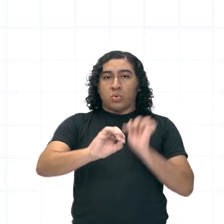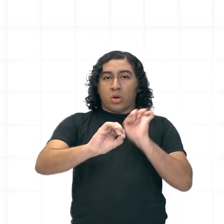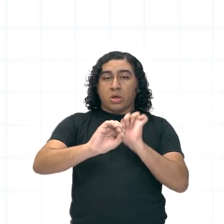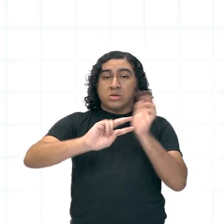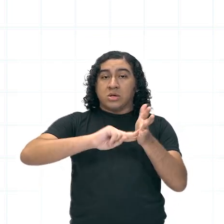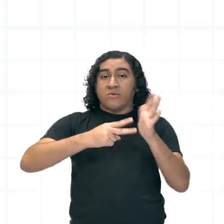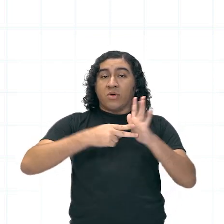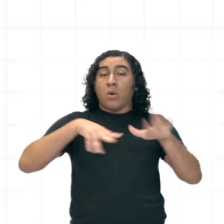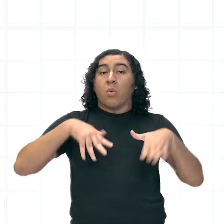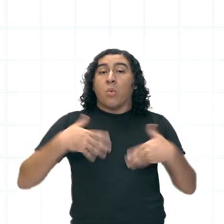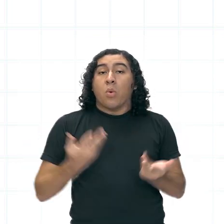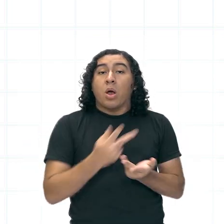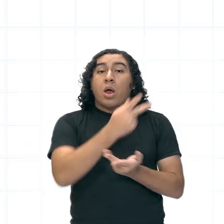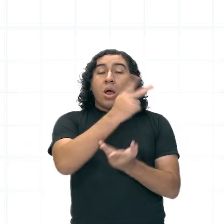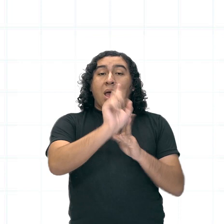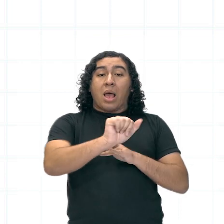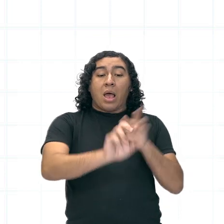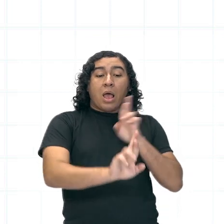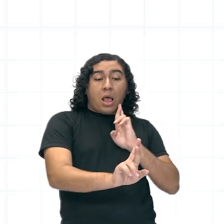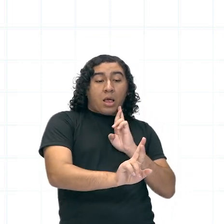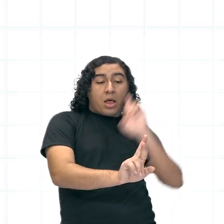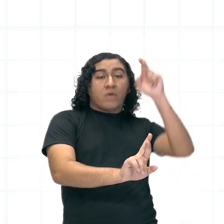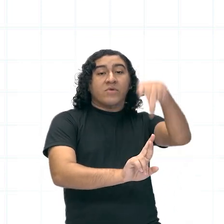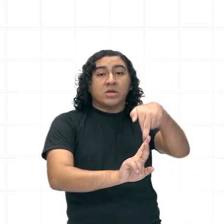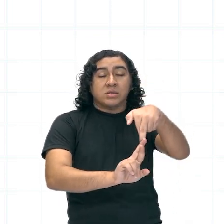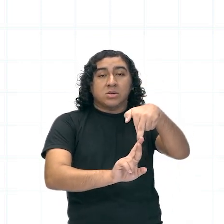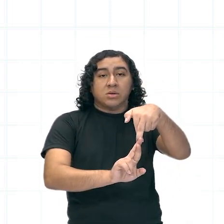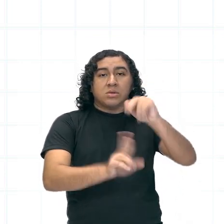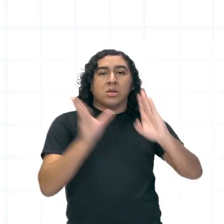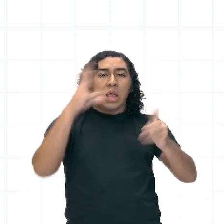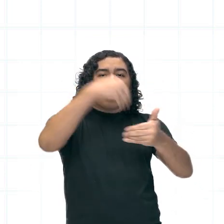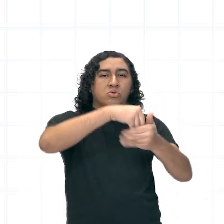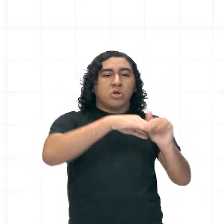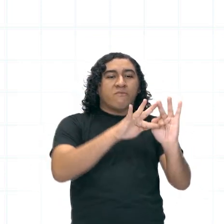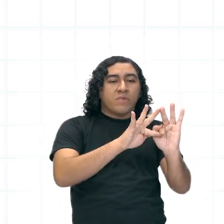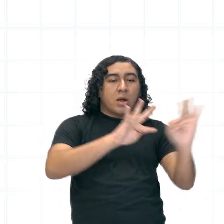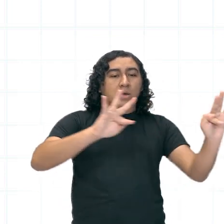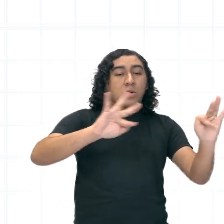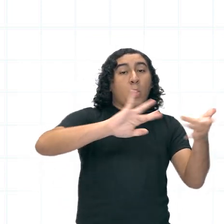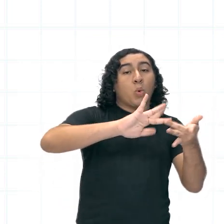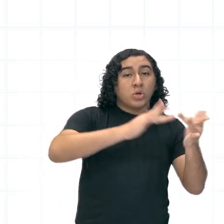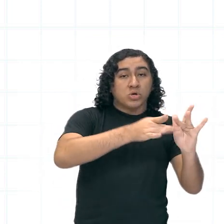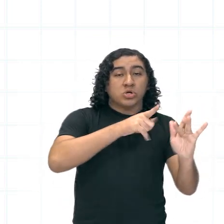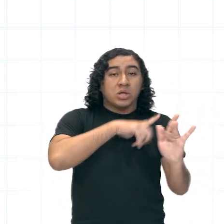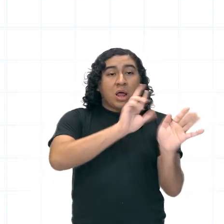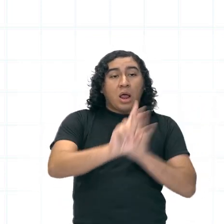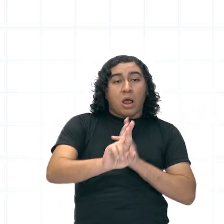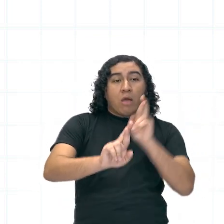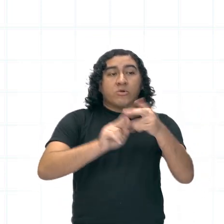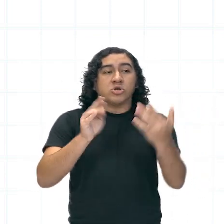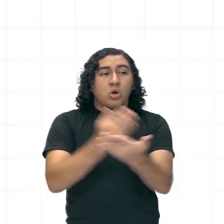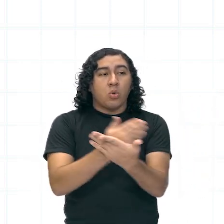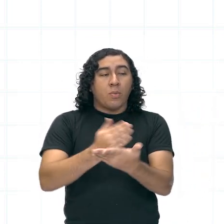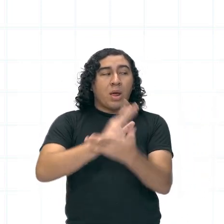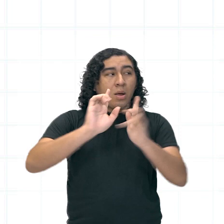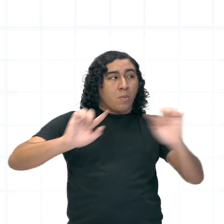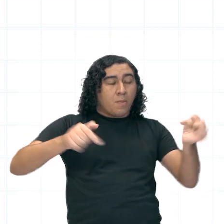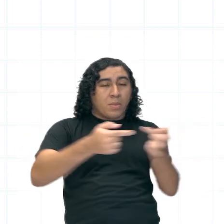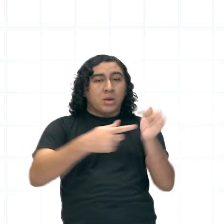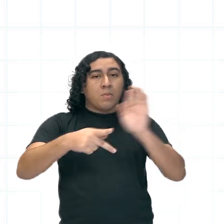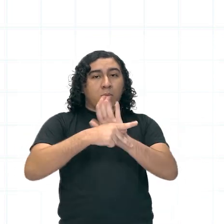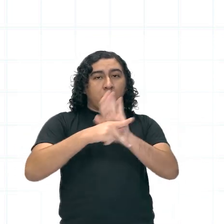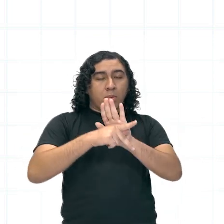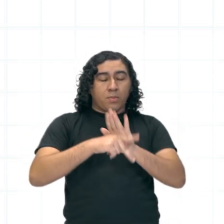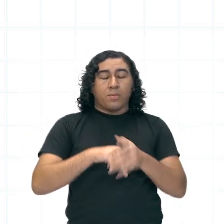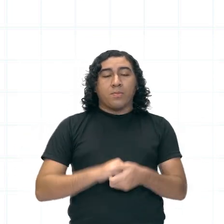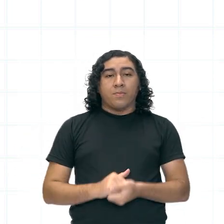sobre quem ou que se fala. Ele corresponde a um sintagma nominal. Então, essa